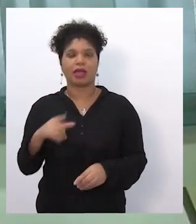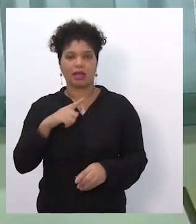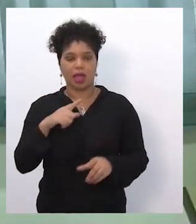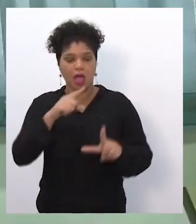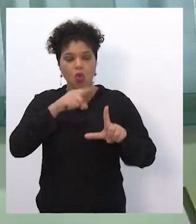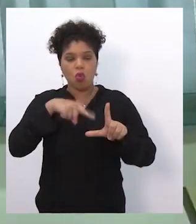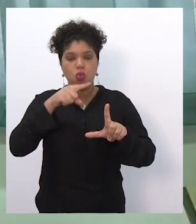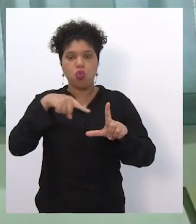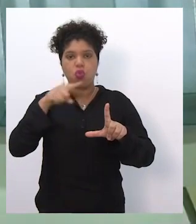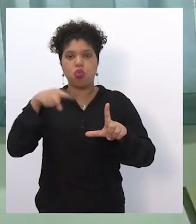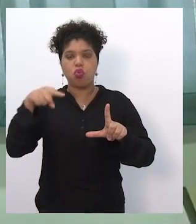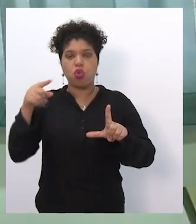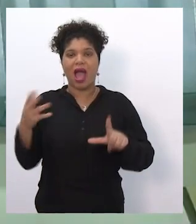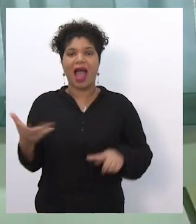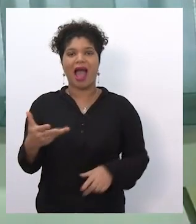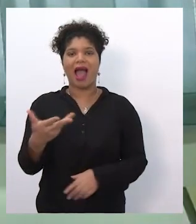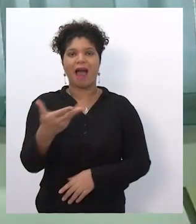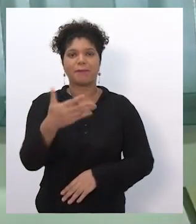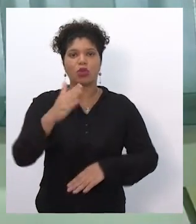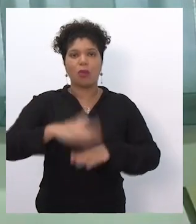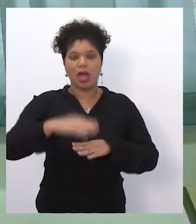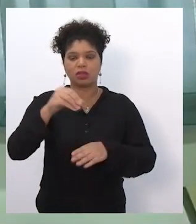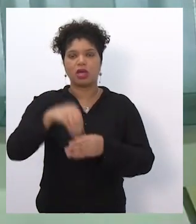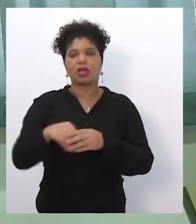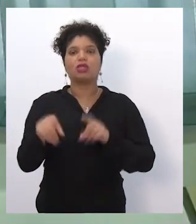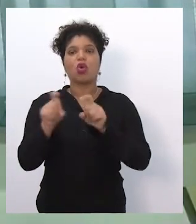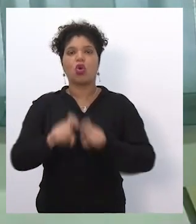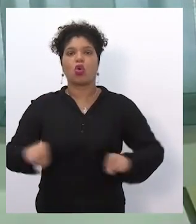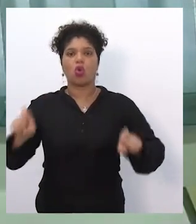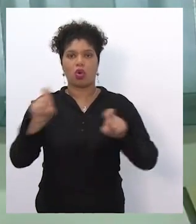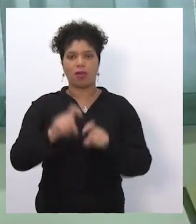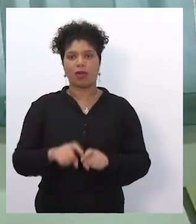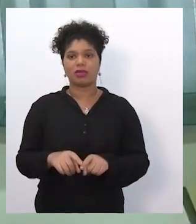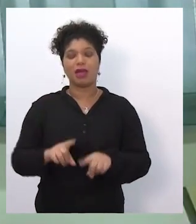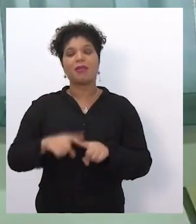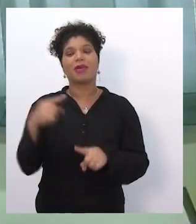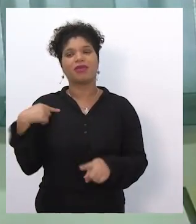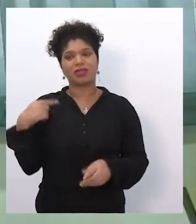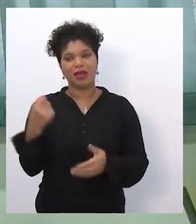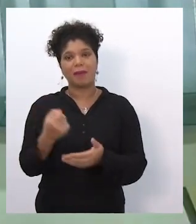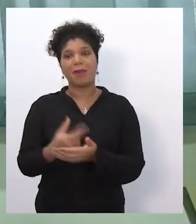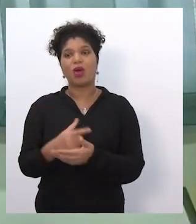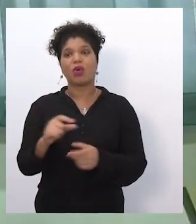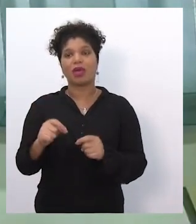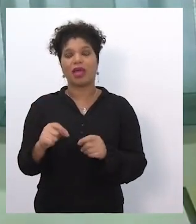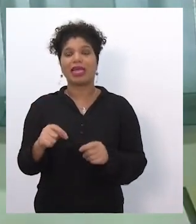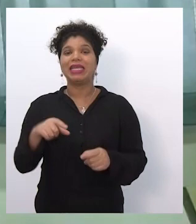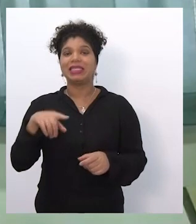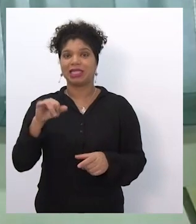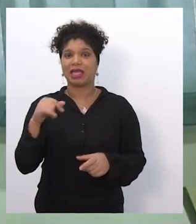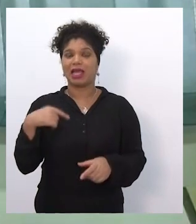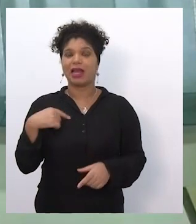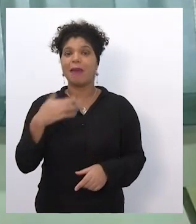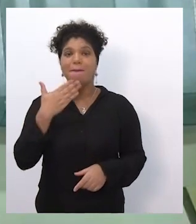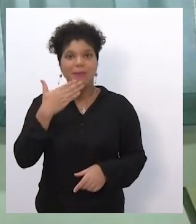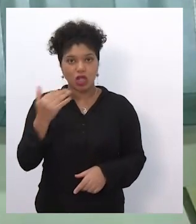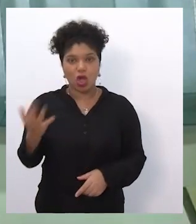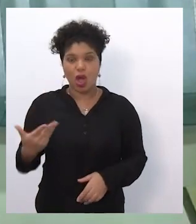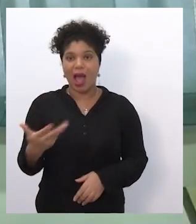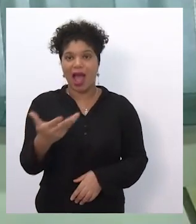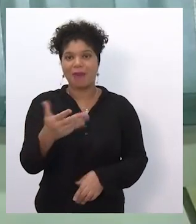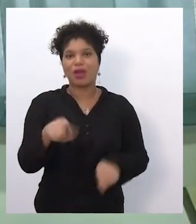processador, melhor o desempenho dele. Mas você barra também na temperatura. Quanto mais alto chega o clock,